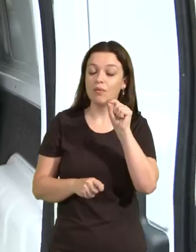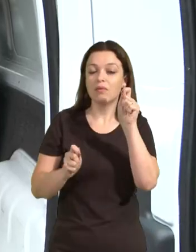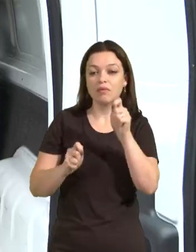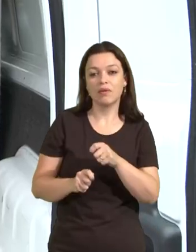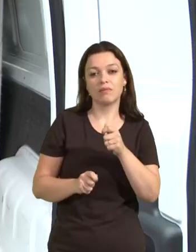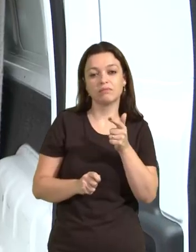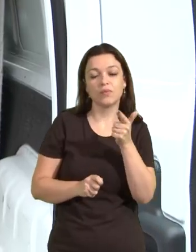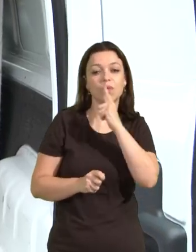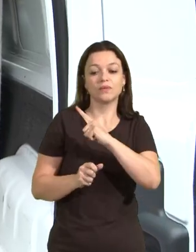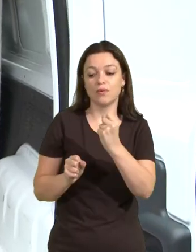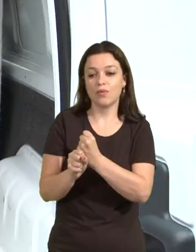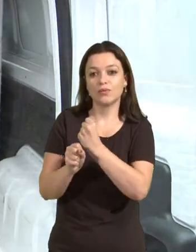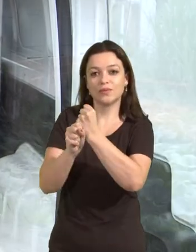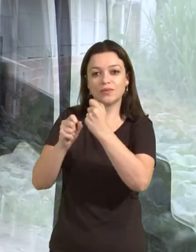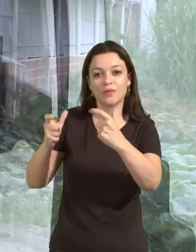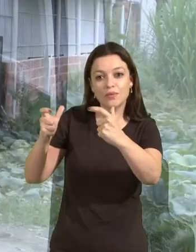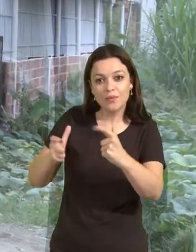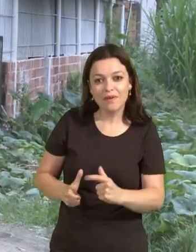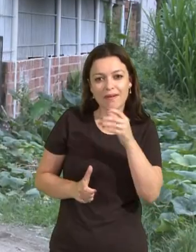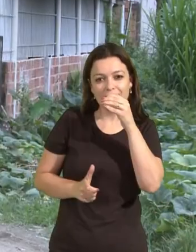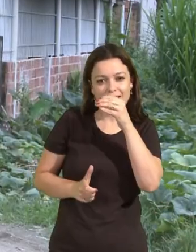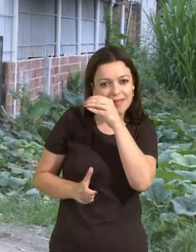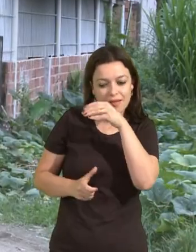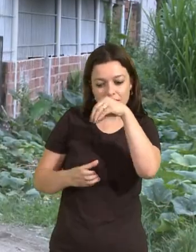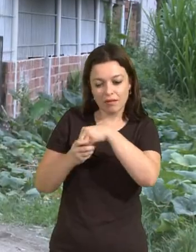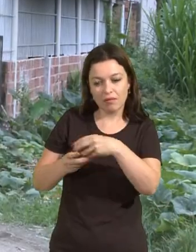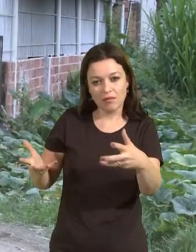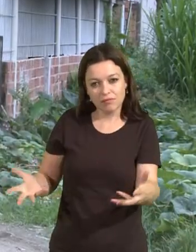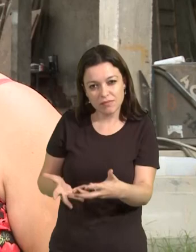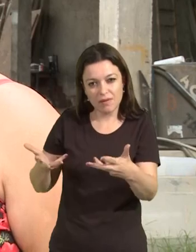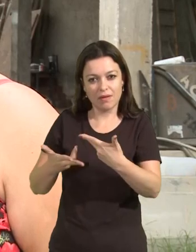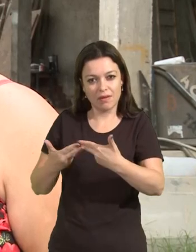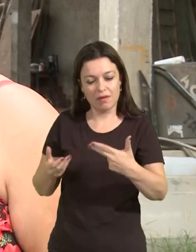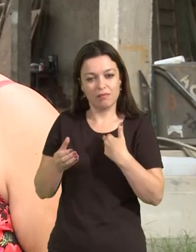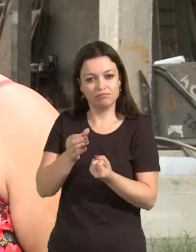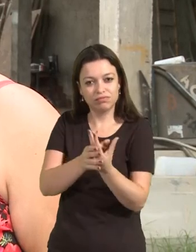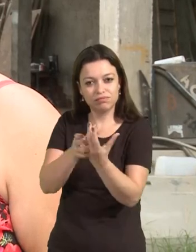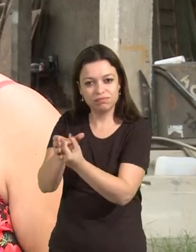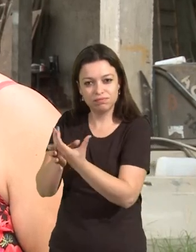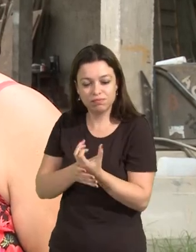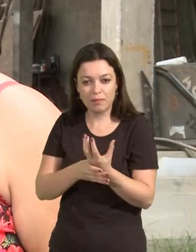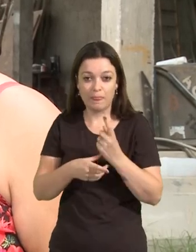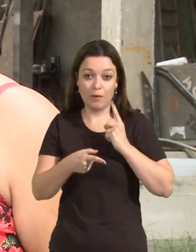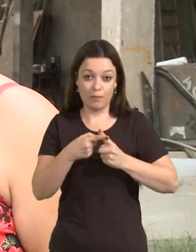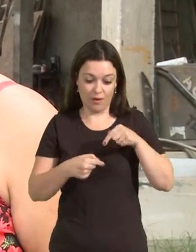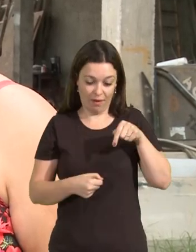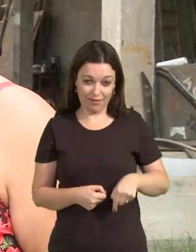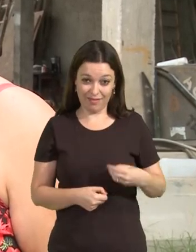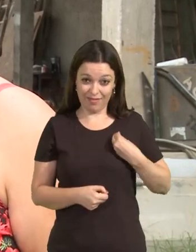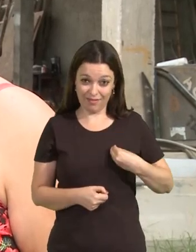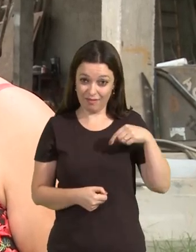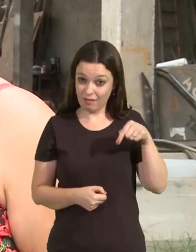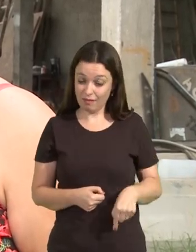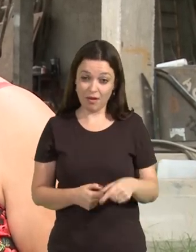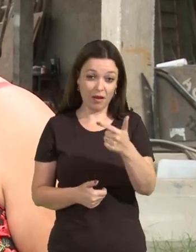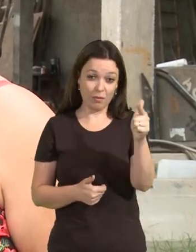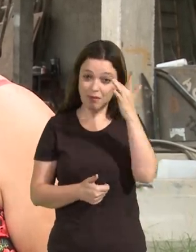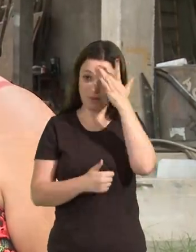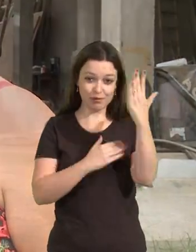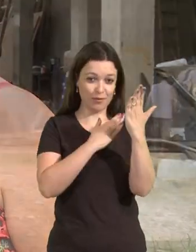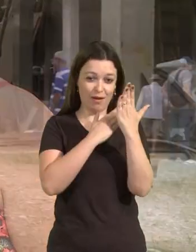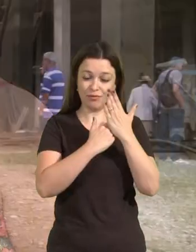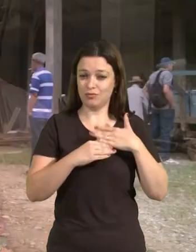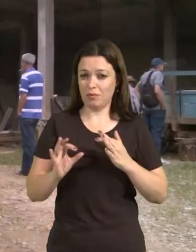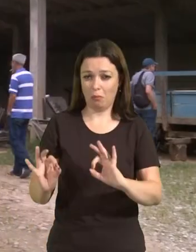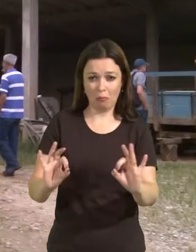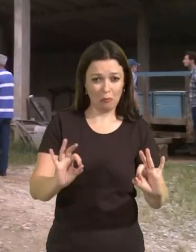da incubadora, da ajuda de vocês. Porque aqui onde a gente vive não tem, né? Ninguém quer vir aqui dar